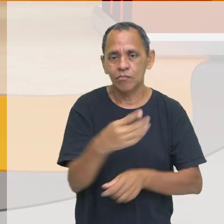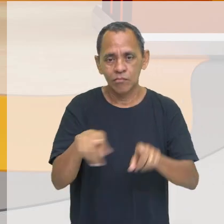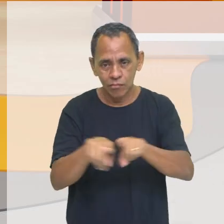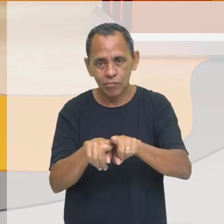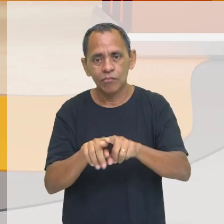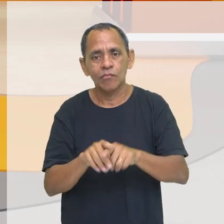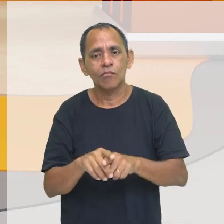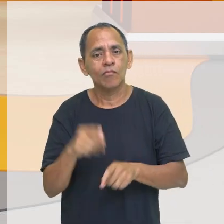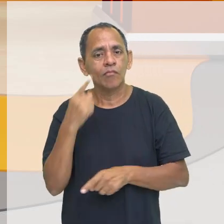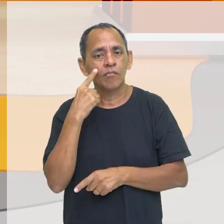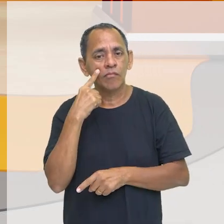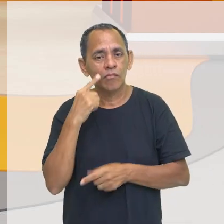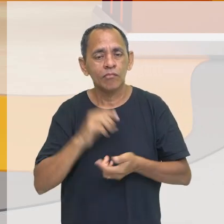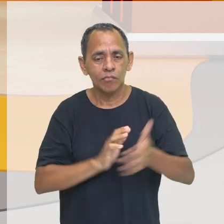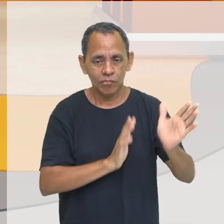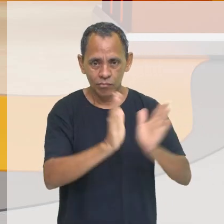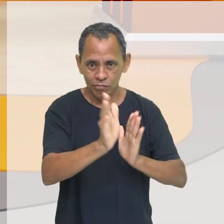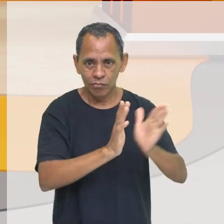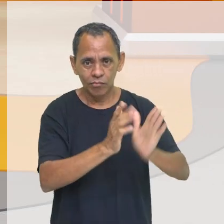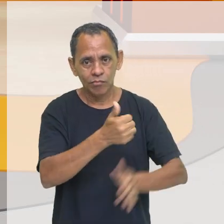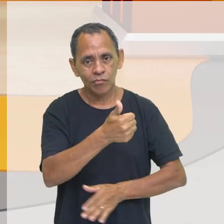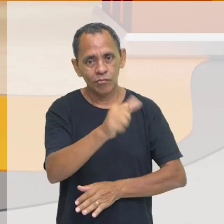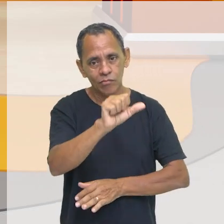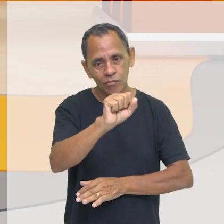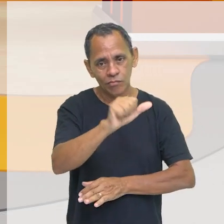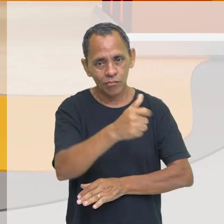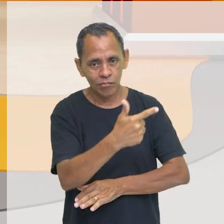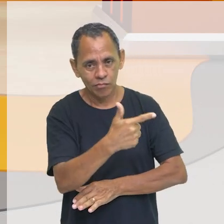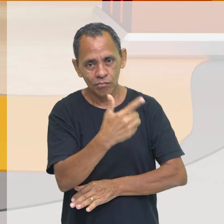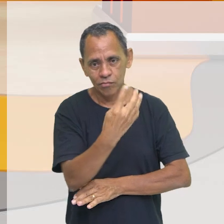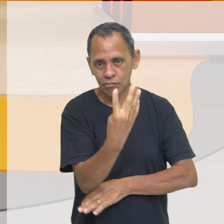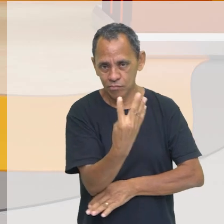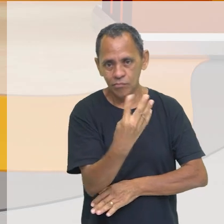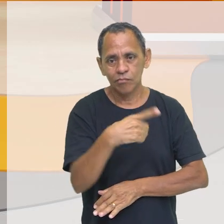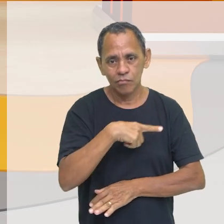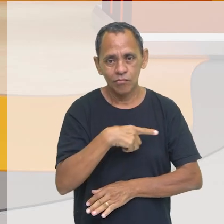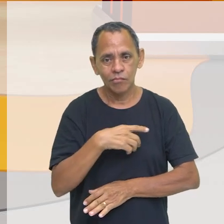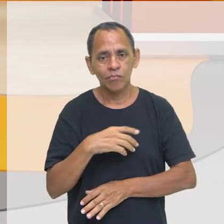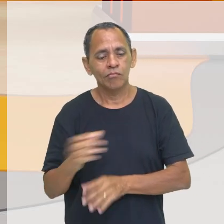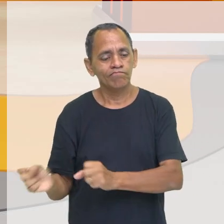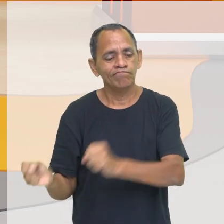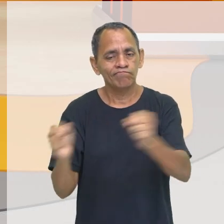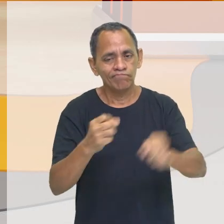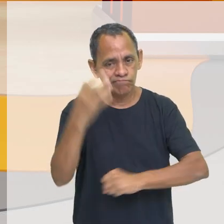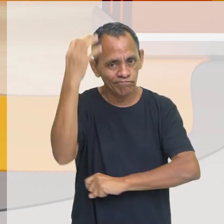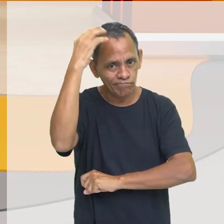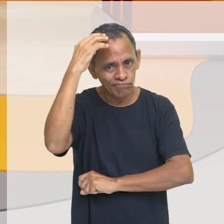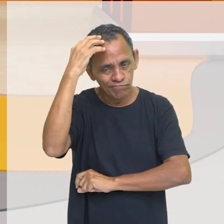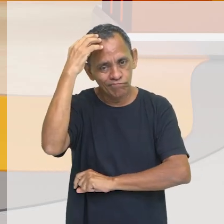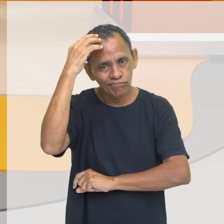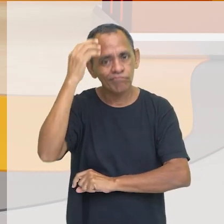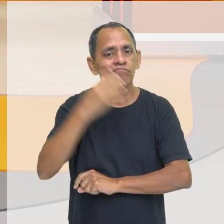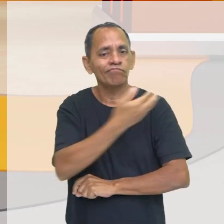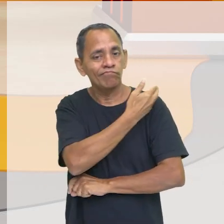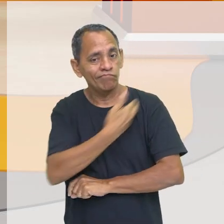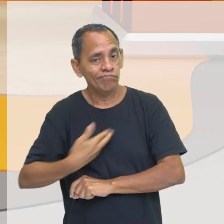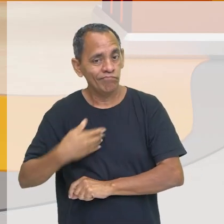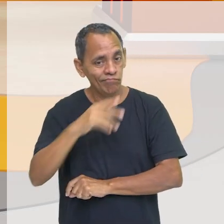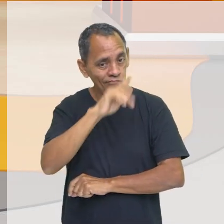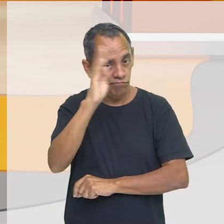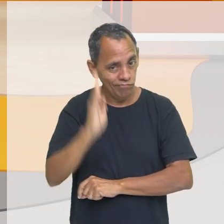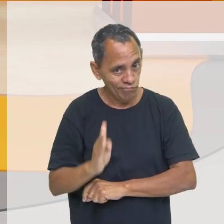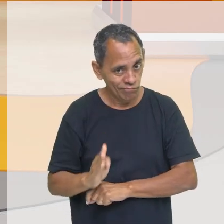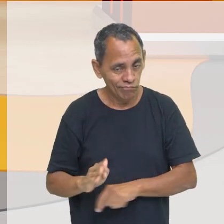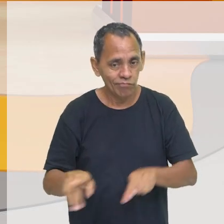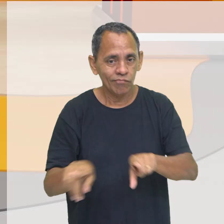ser evidente. Por quê? Em 1824, eu tinha um poder imperial, a figura do imperador governando o